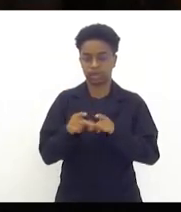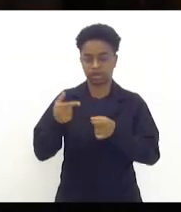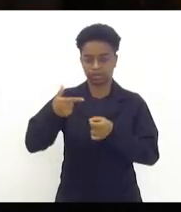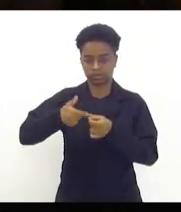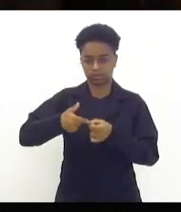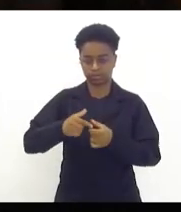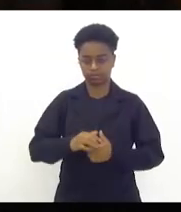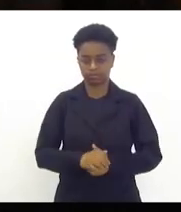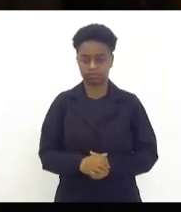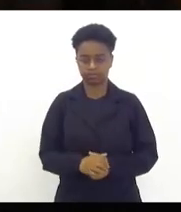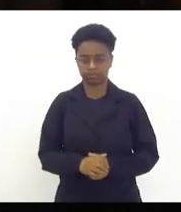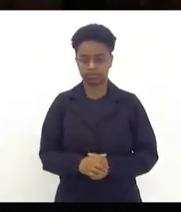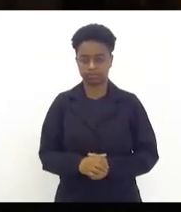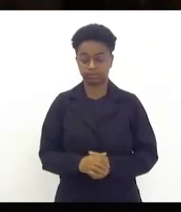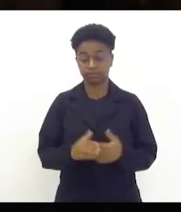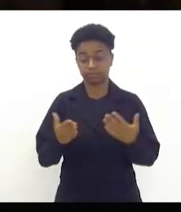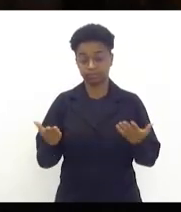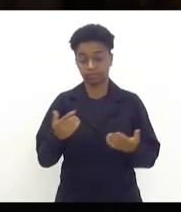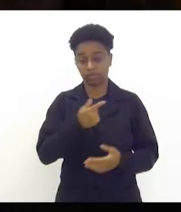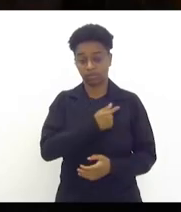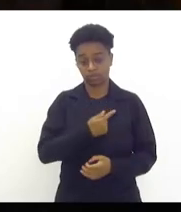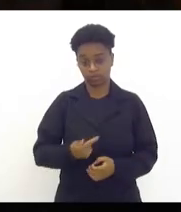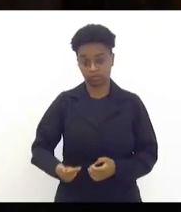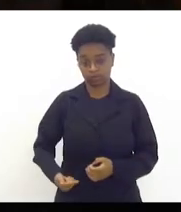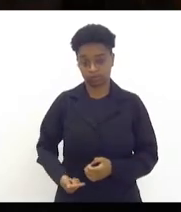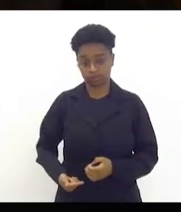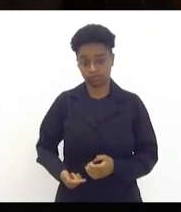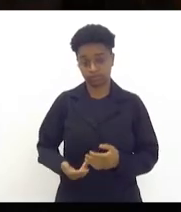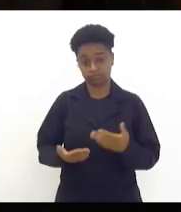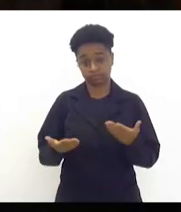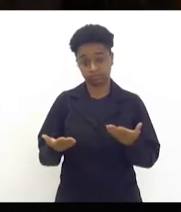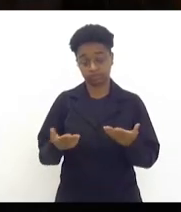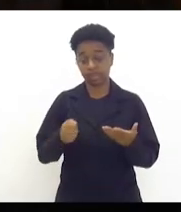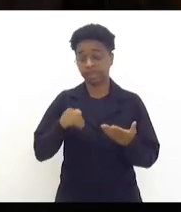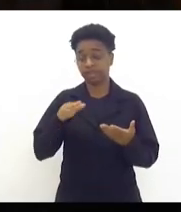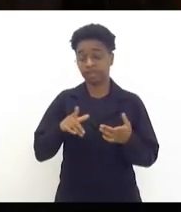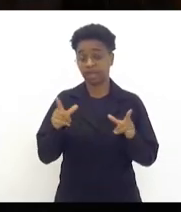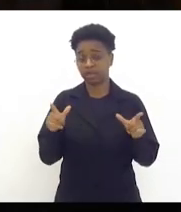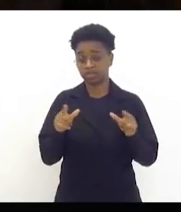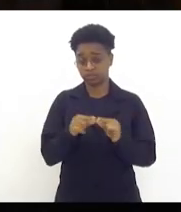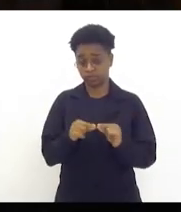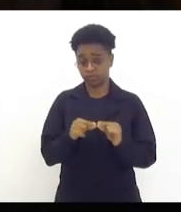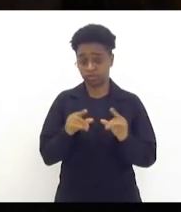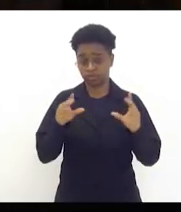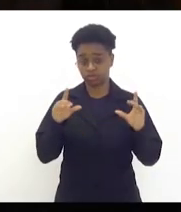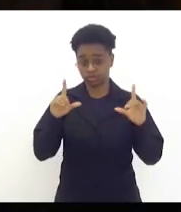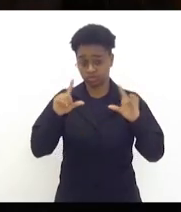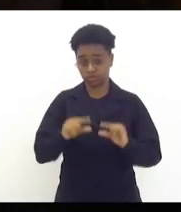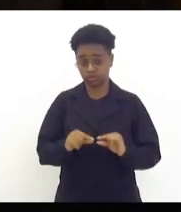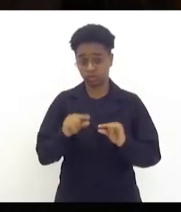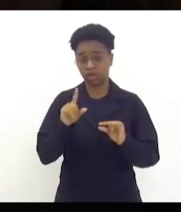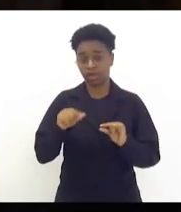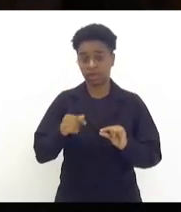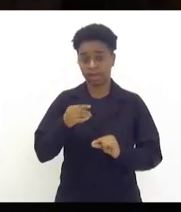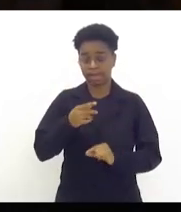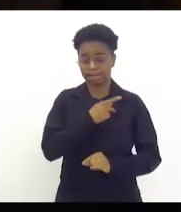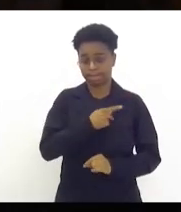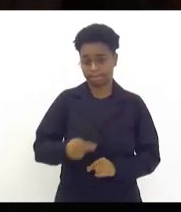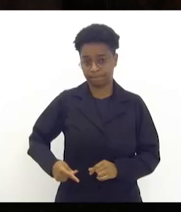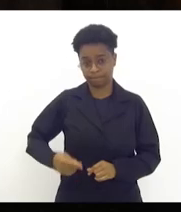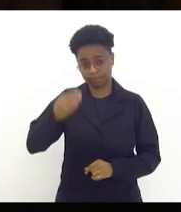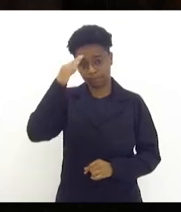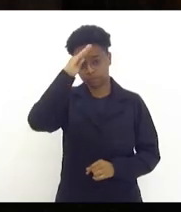combustíveis. E o governador, cá entre nós, quem reduziu foi o governo Bolsonaro, mas o